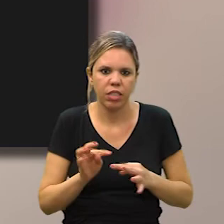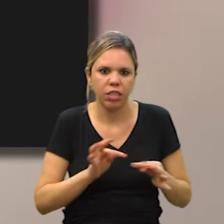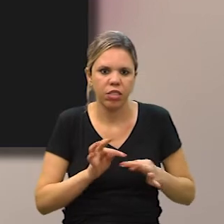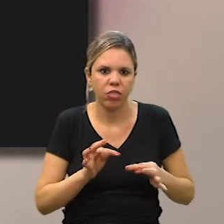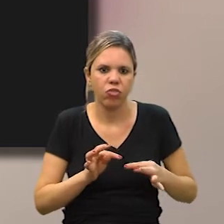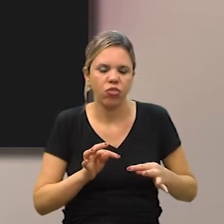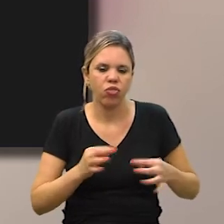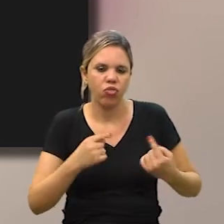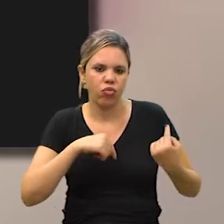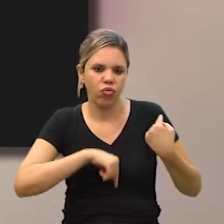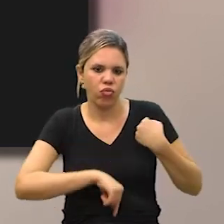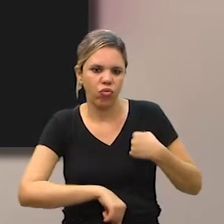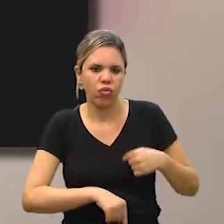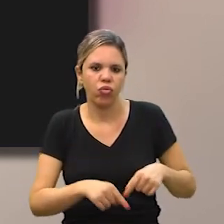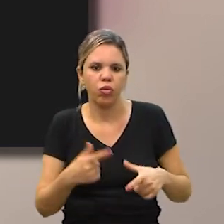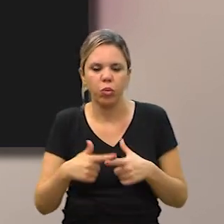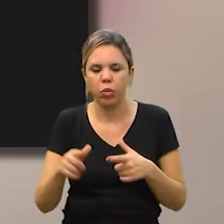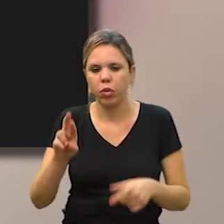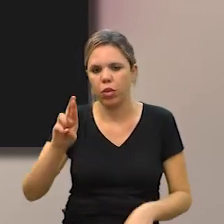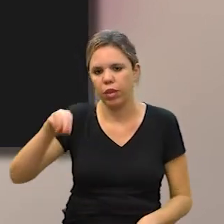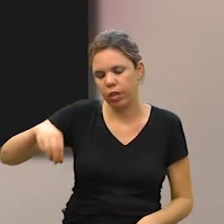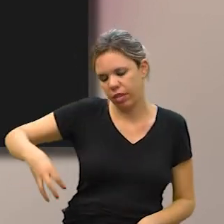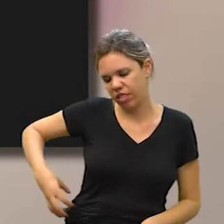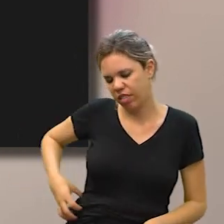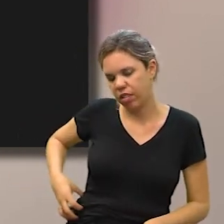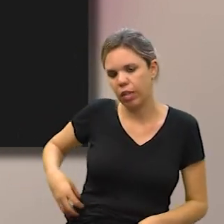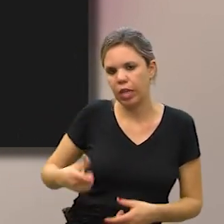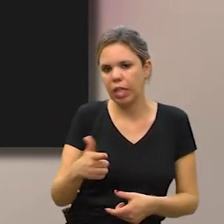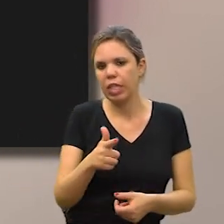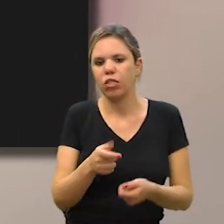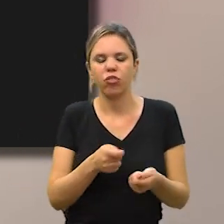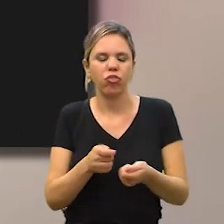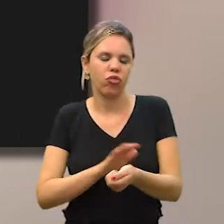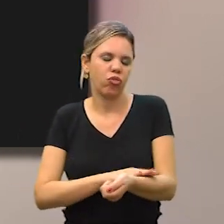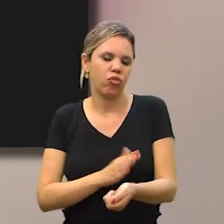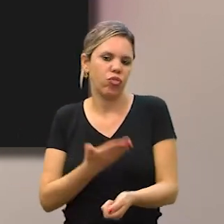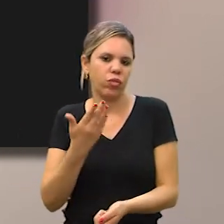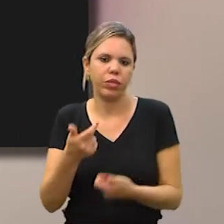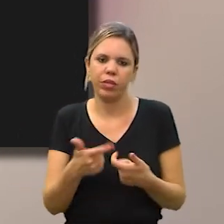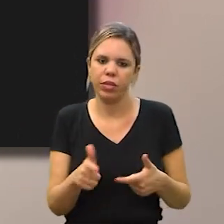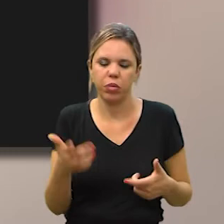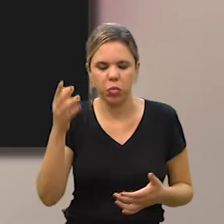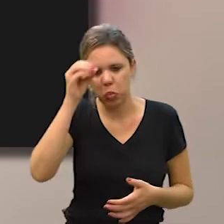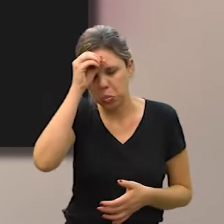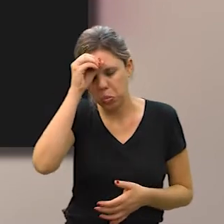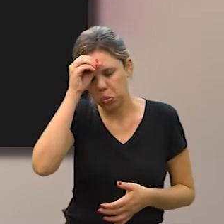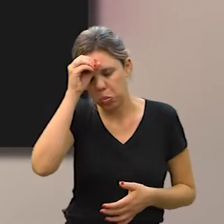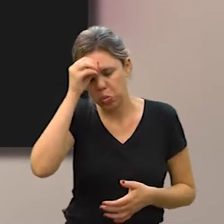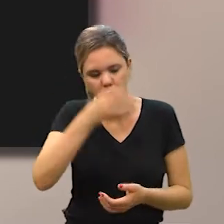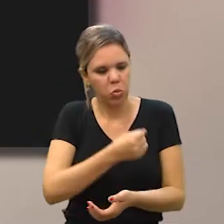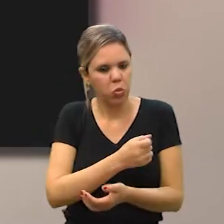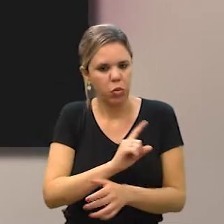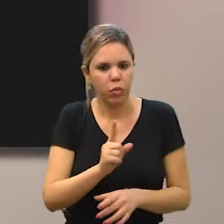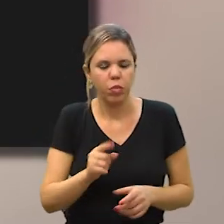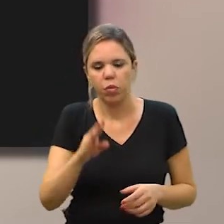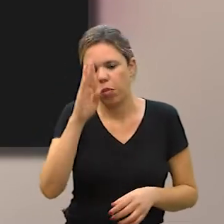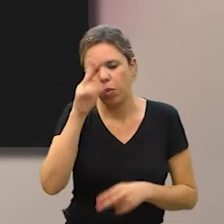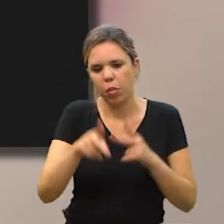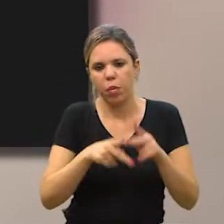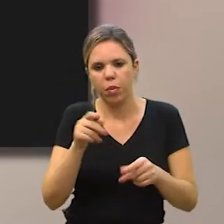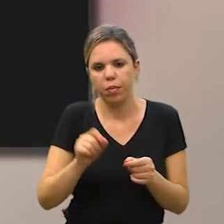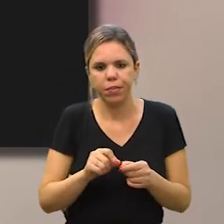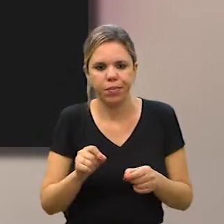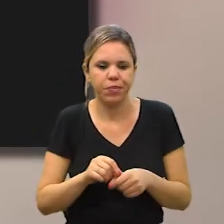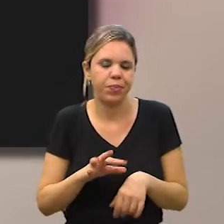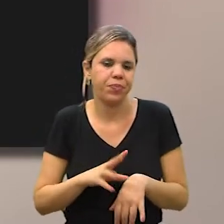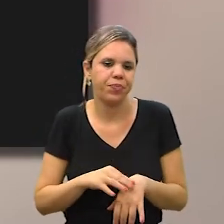causa da Falência dos rins foi uma pressão não controlar que não sabia que ele pertence não fazia aferição principalmente que